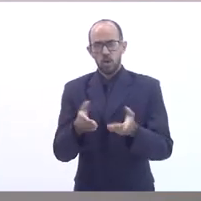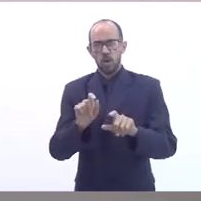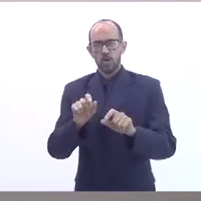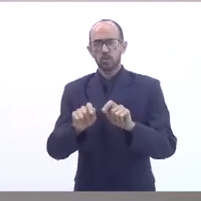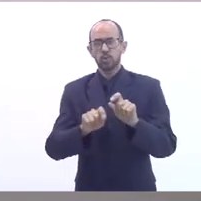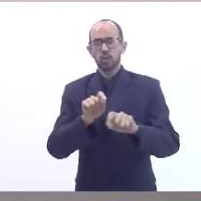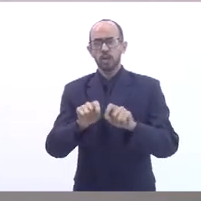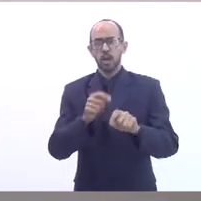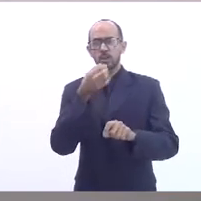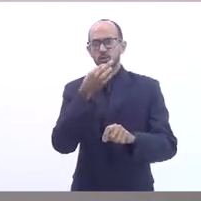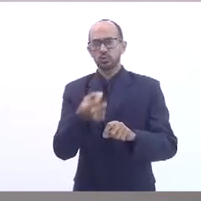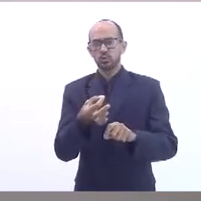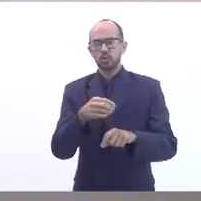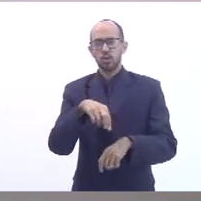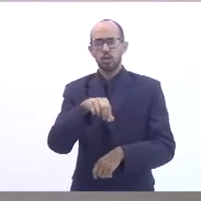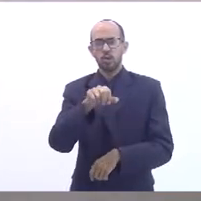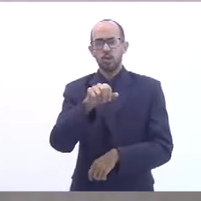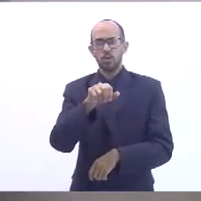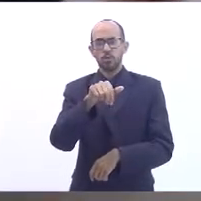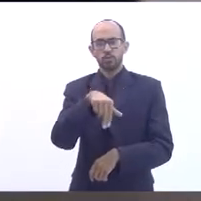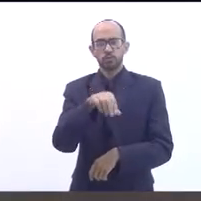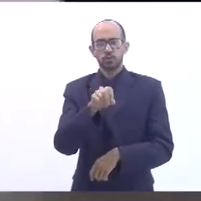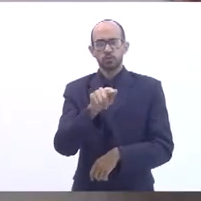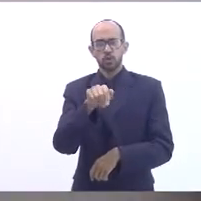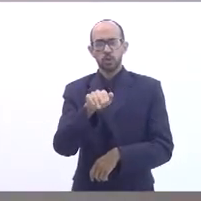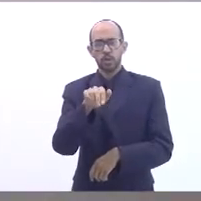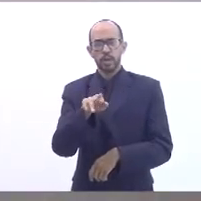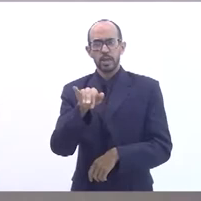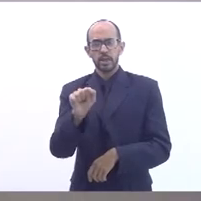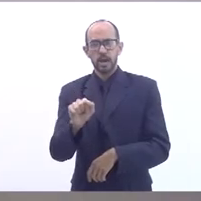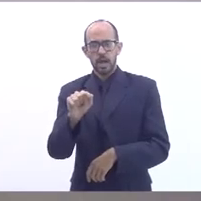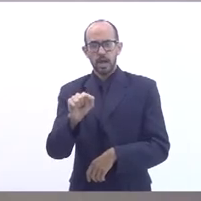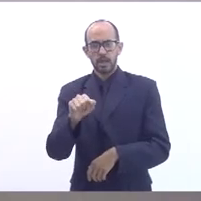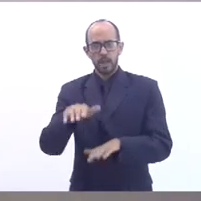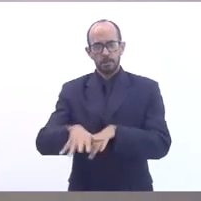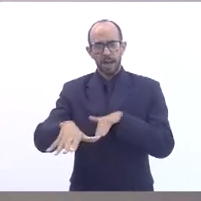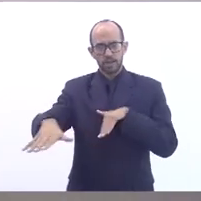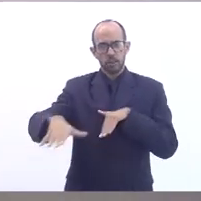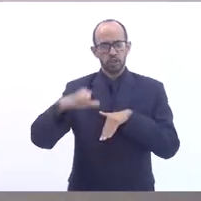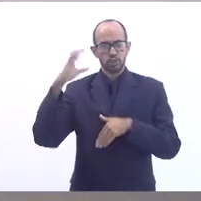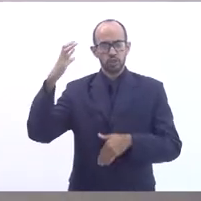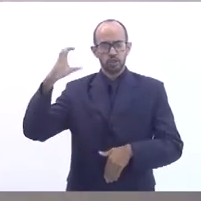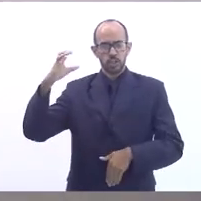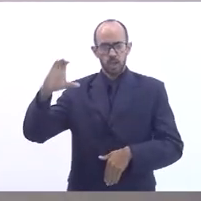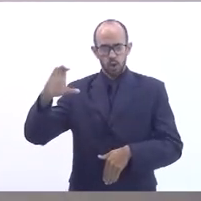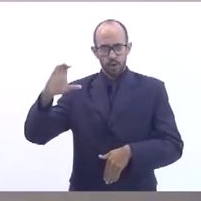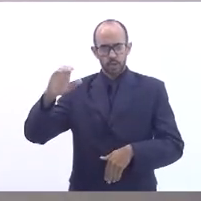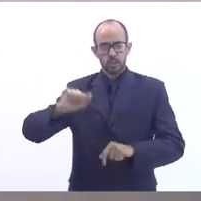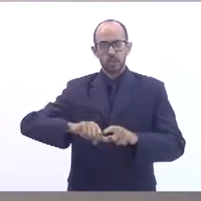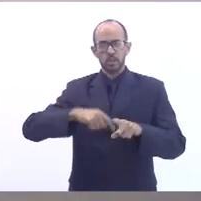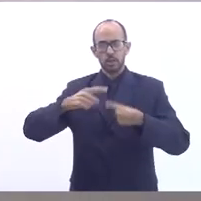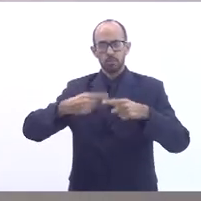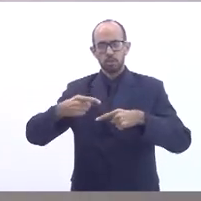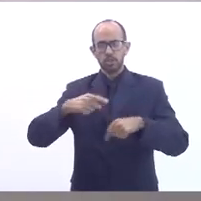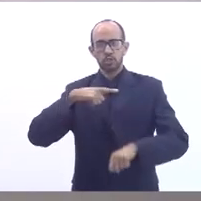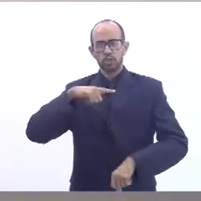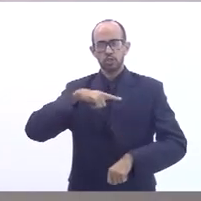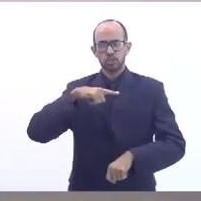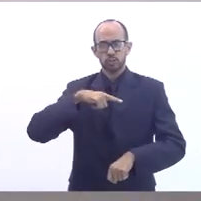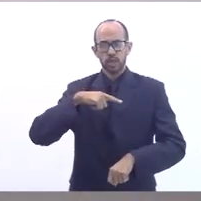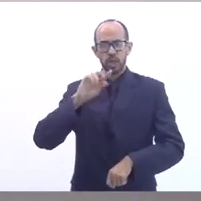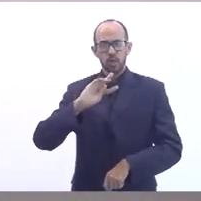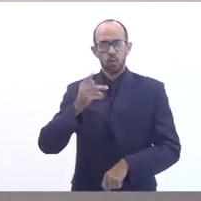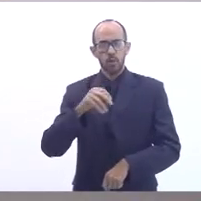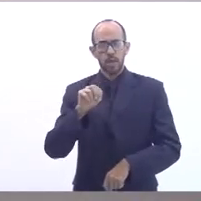no Nogueira um tempo da marcha de Niterói é o próximo inf nós temos também o Henrique